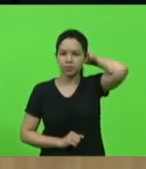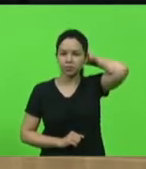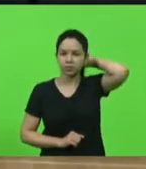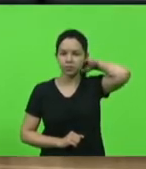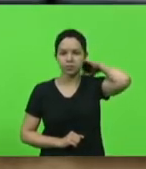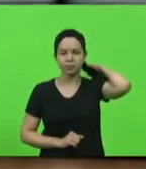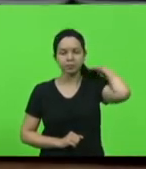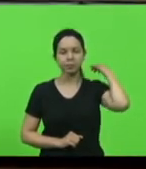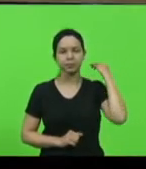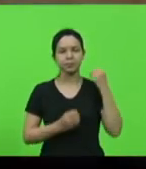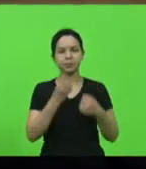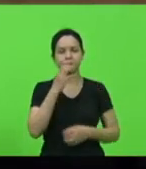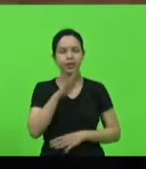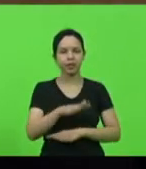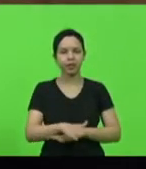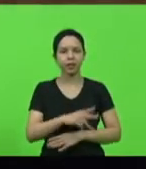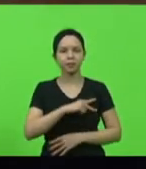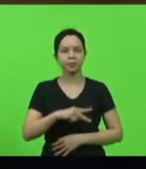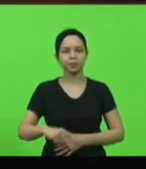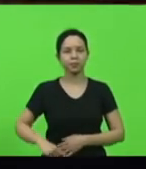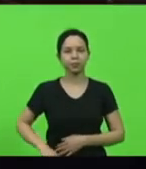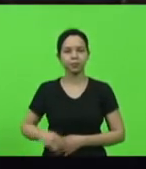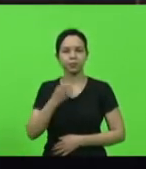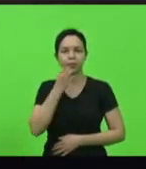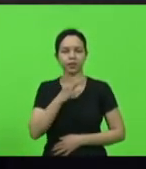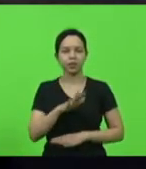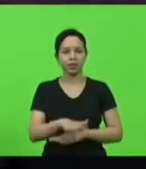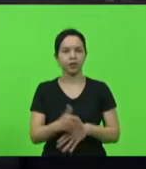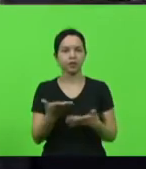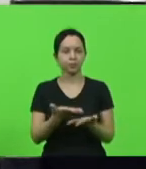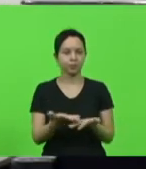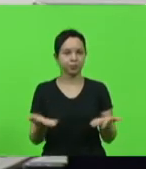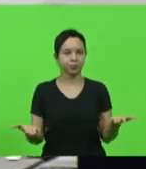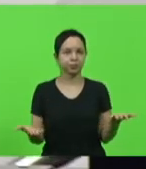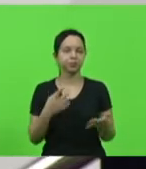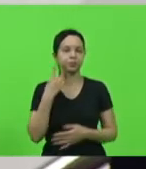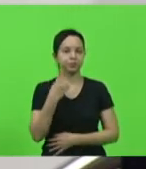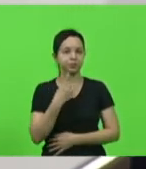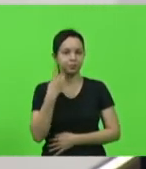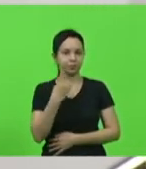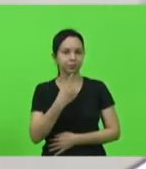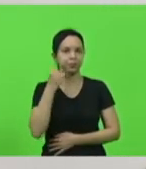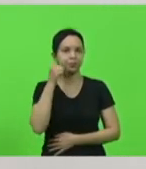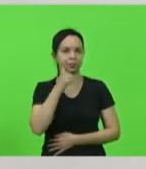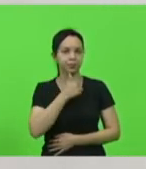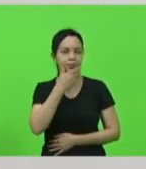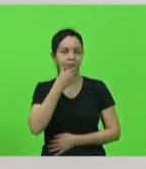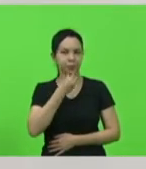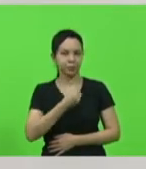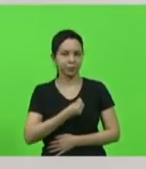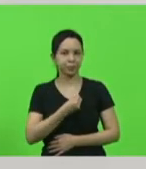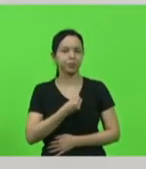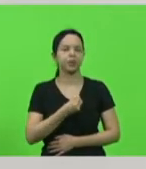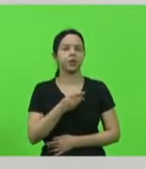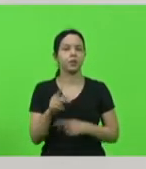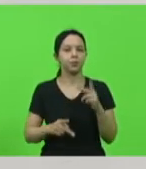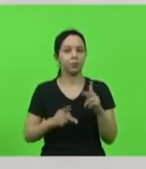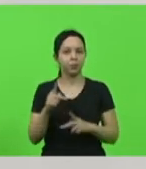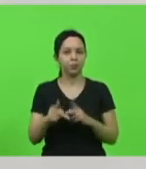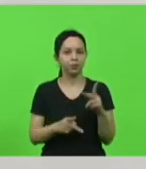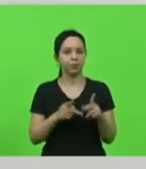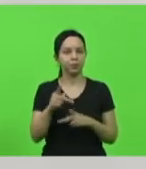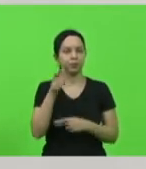Boa tarde, senhor presidente. Boa tarde, caros colegas, senhoras e senhores, público que nos